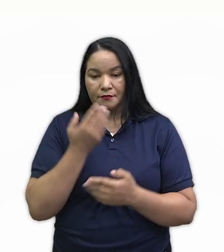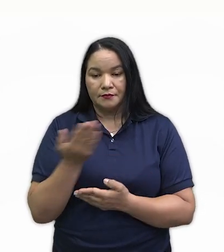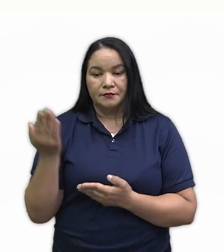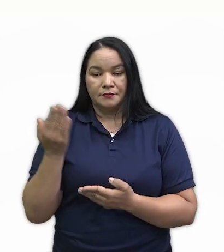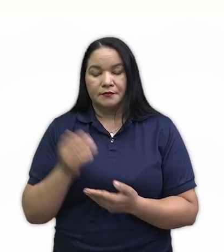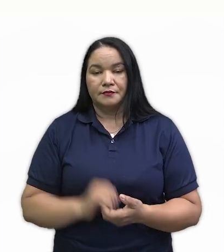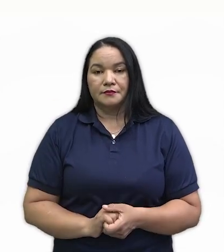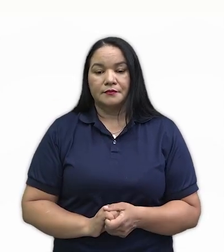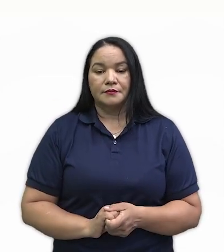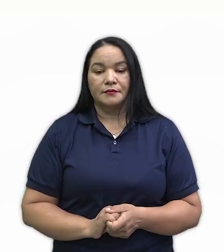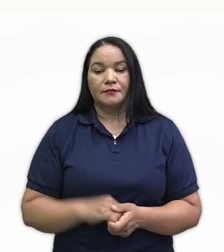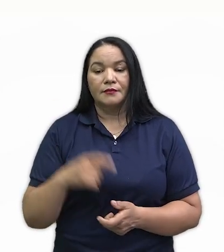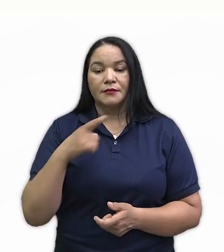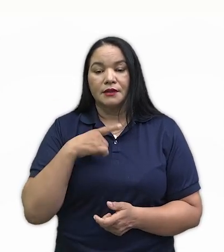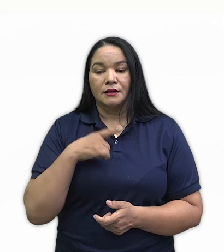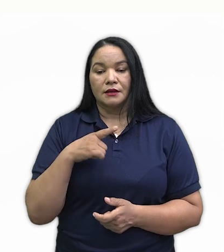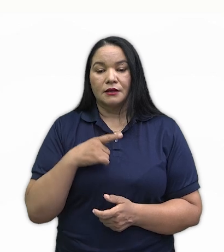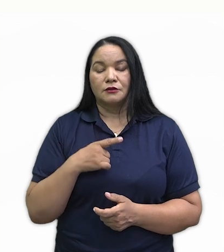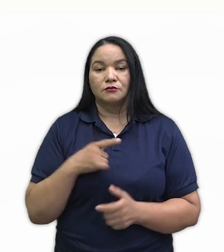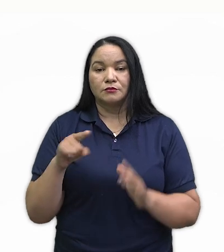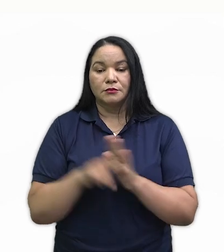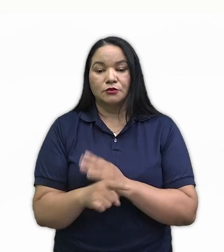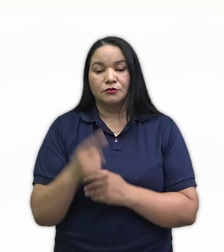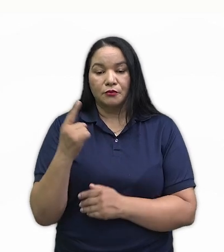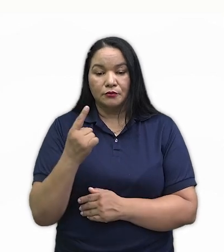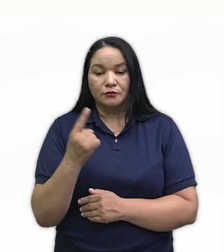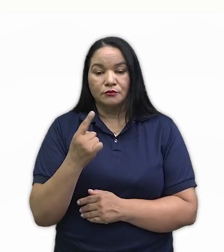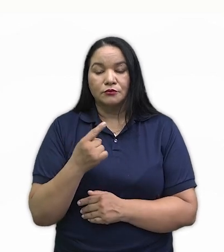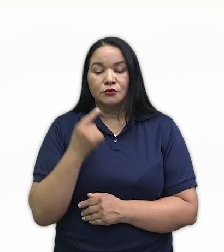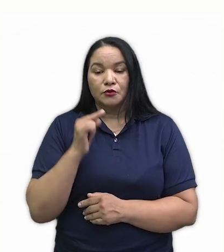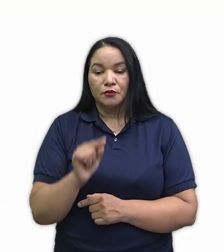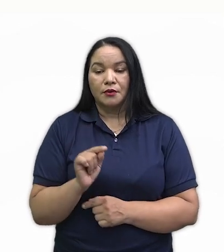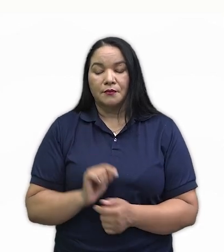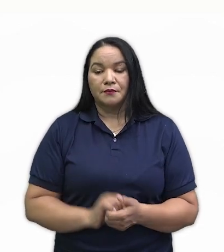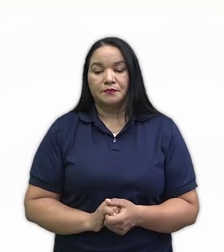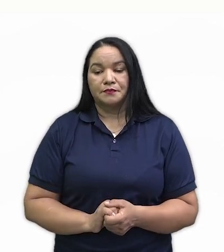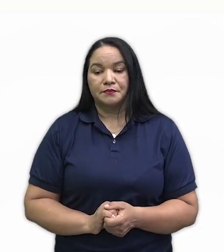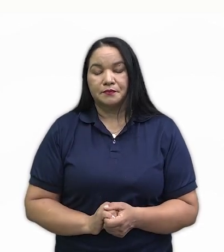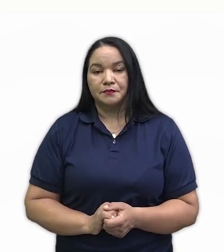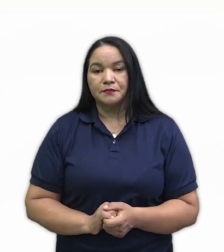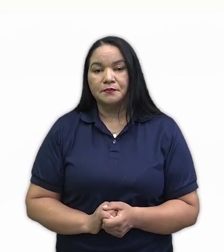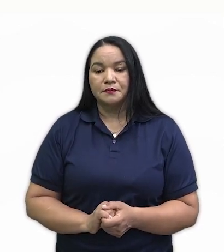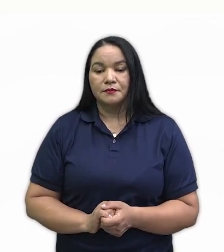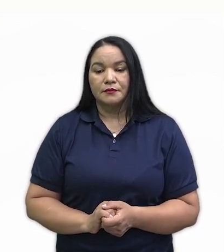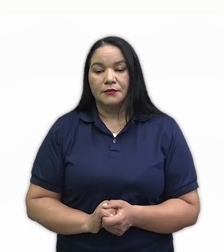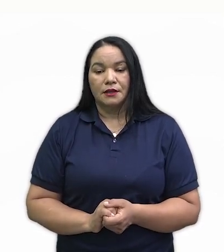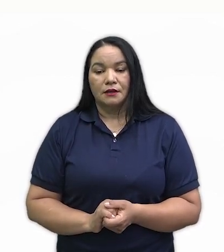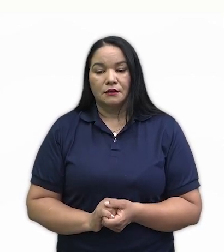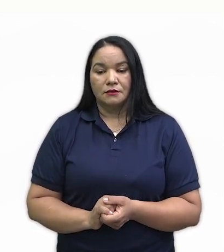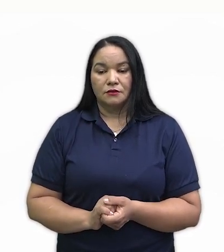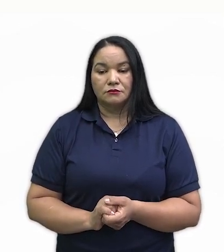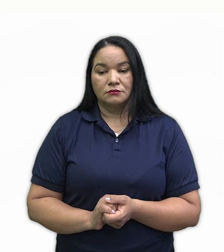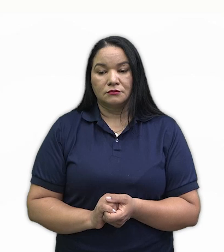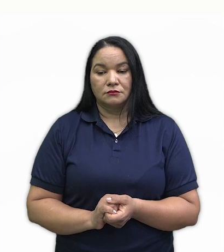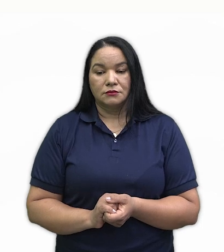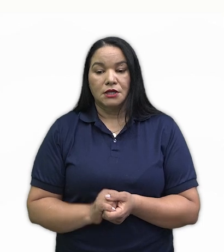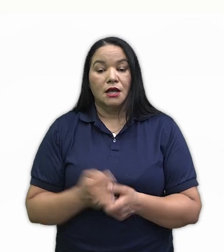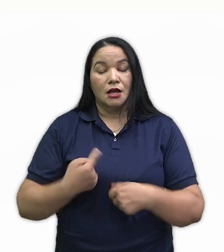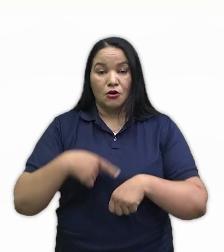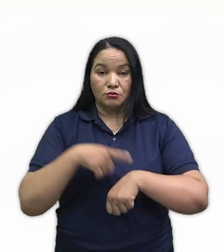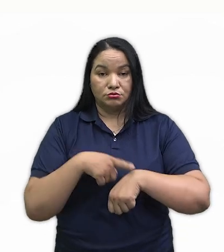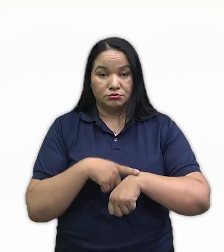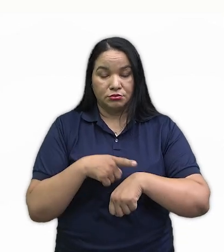aplicação. Veja que nós temos aí uma questão na tela, onde ela diz o seguinte: durante quanto